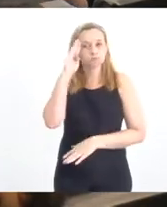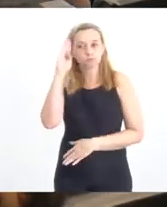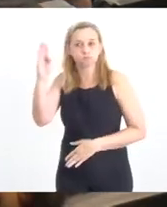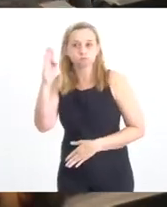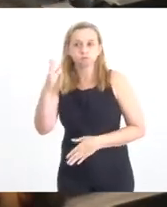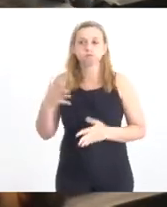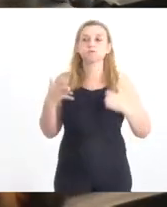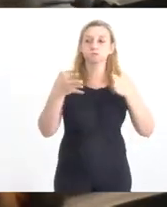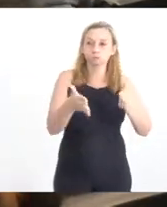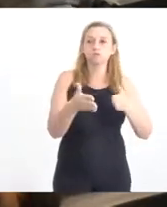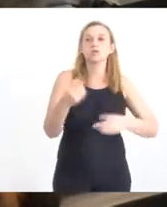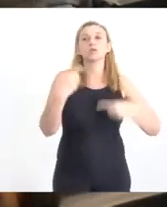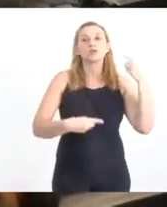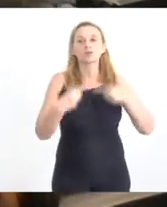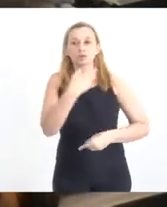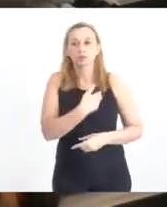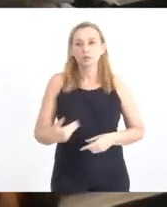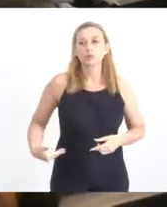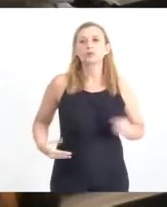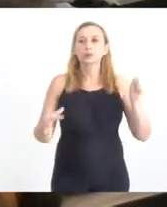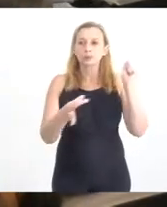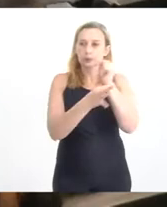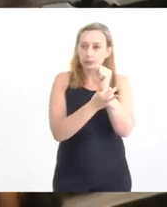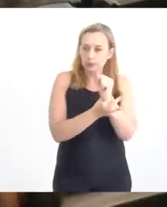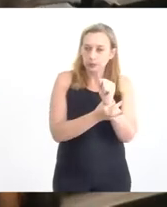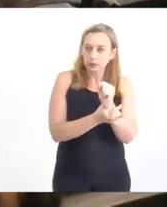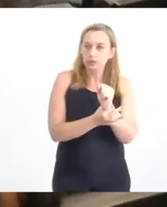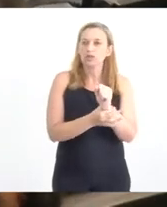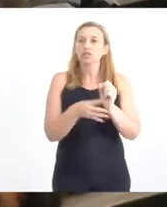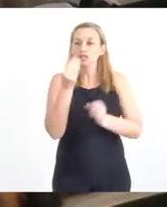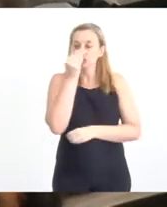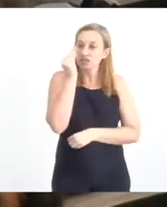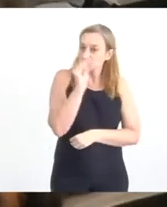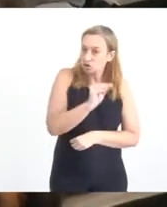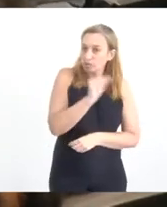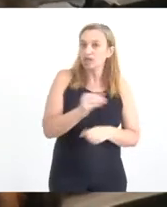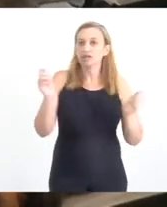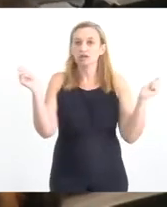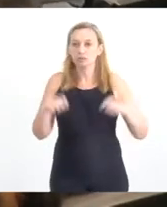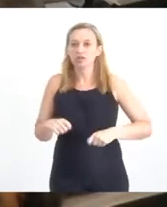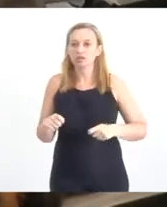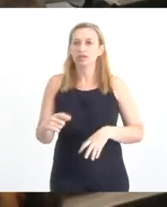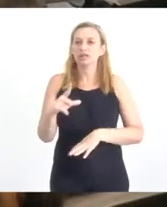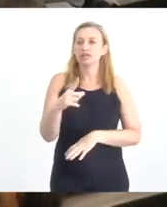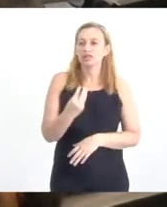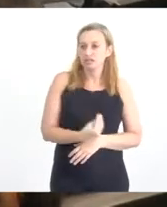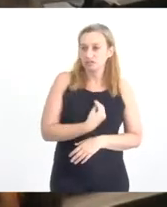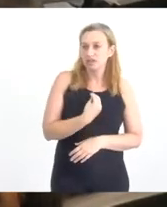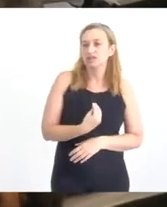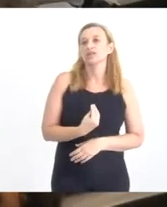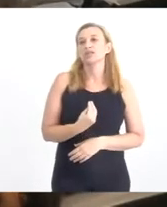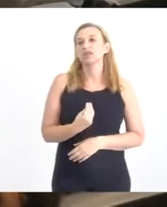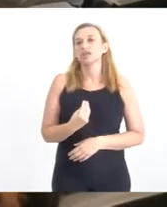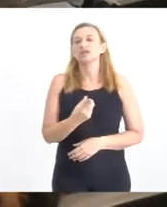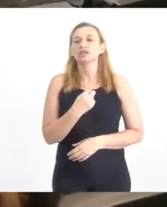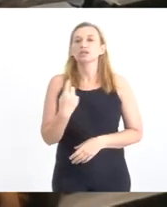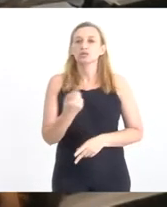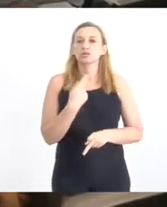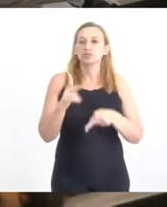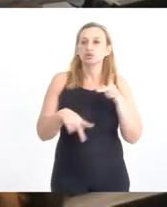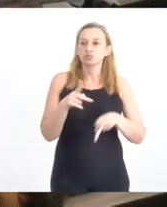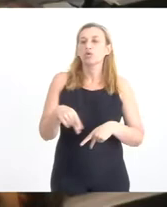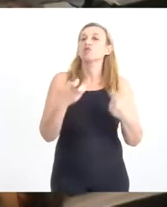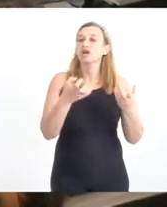principal alvo de políticas públicas de segurança que ignoram a possibilidade de resistência e vida da nossa população